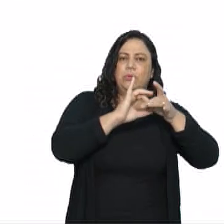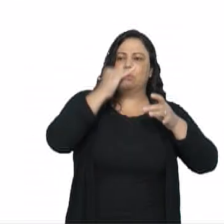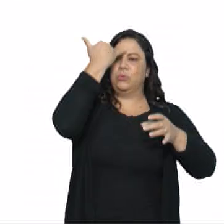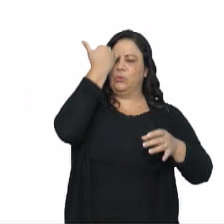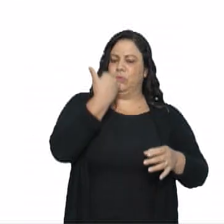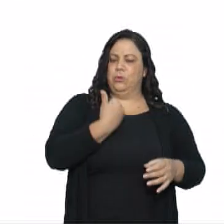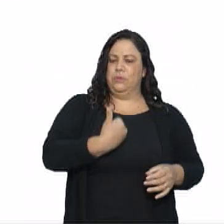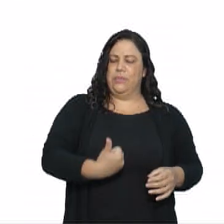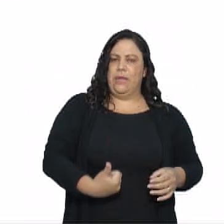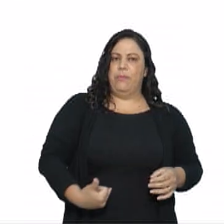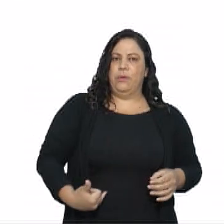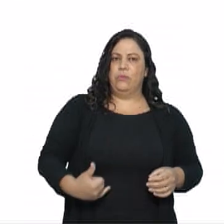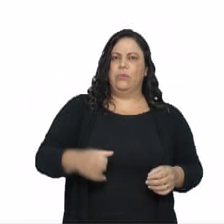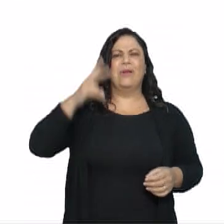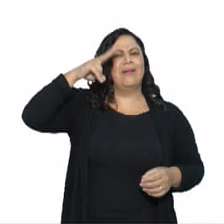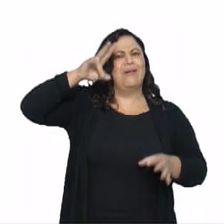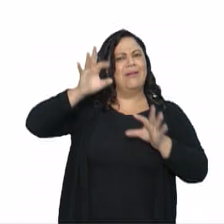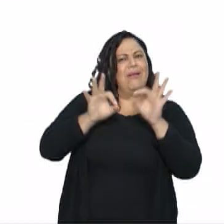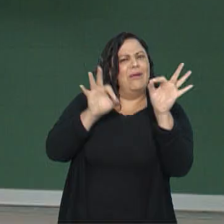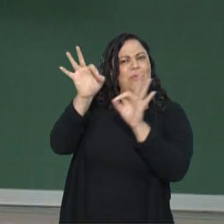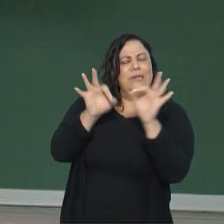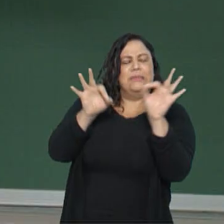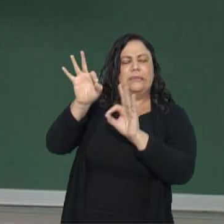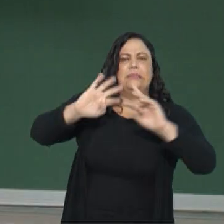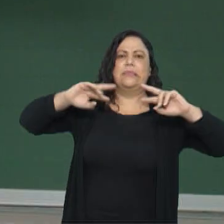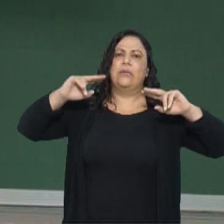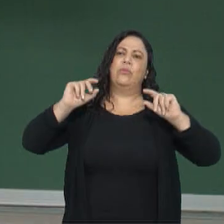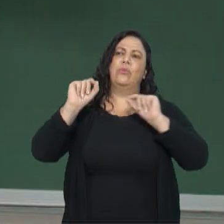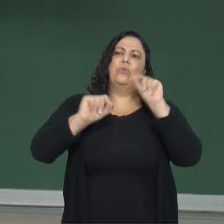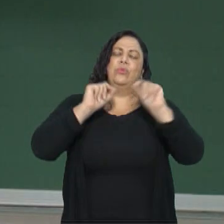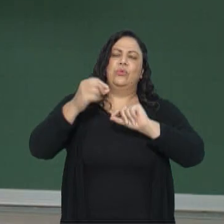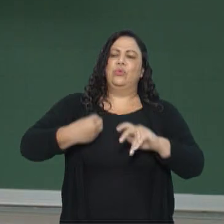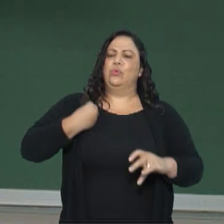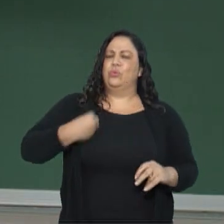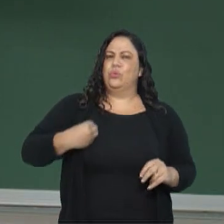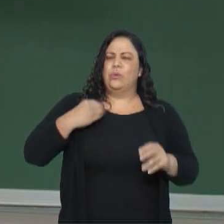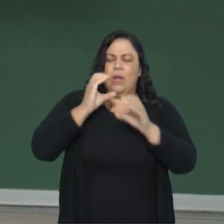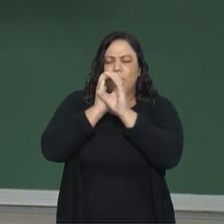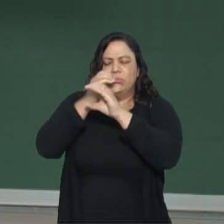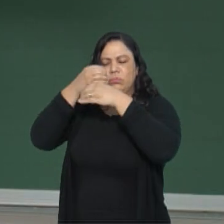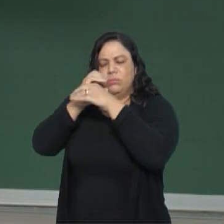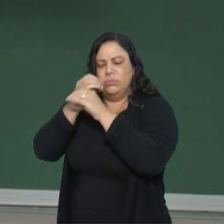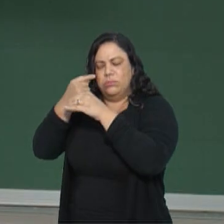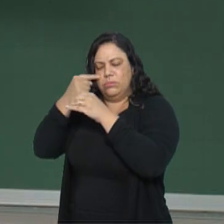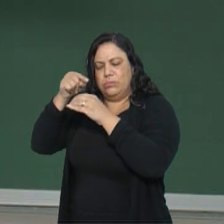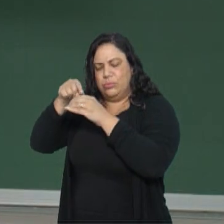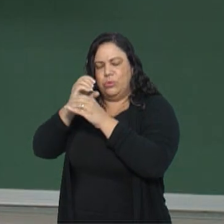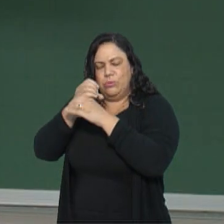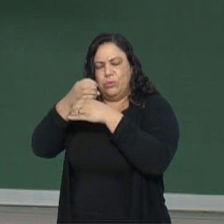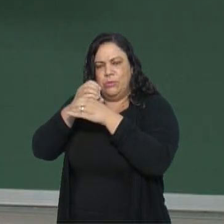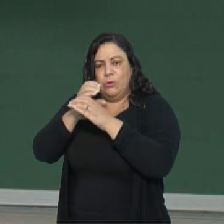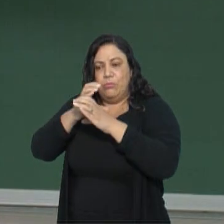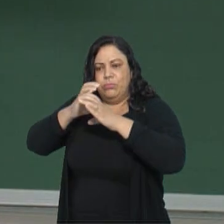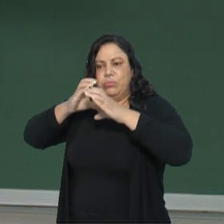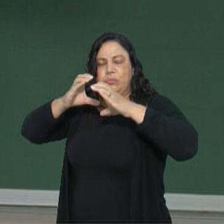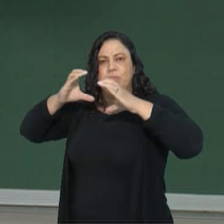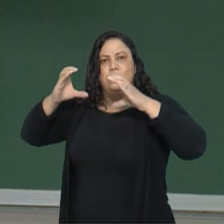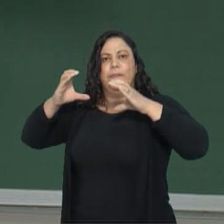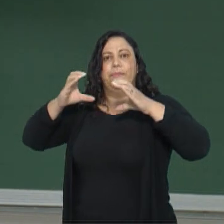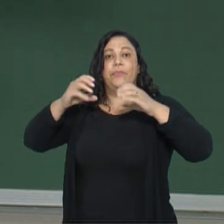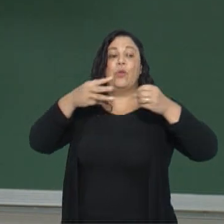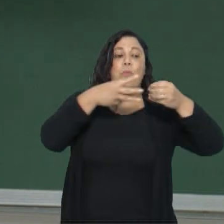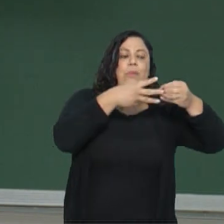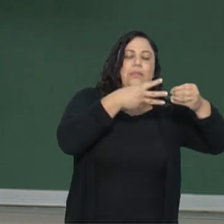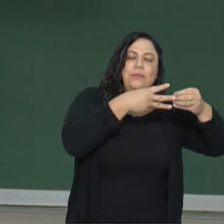de organização dos seres vivos, onde a gente viu do microscópico para o macroscópico? Nós partimos de uma